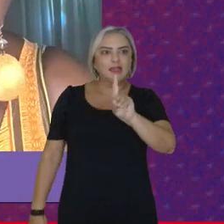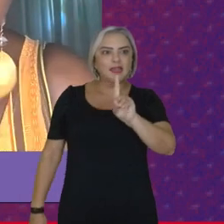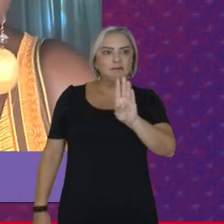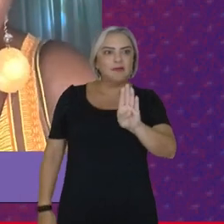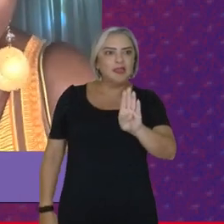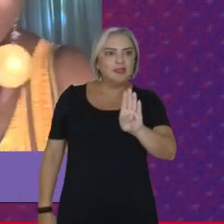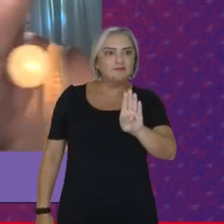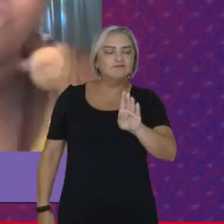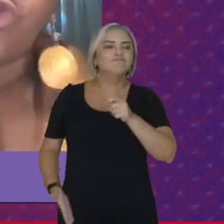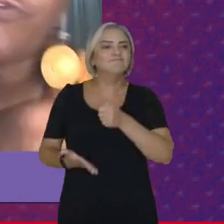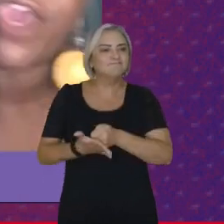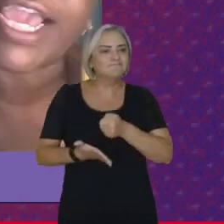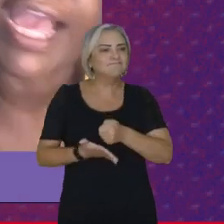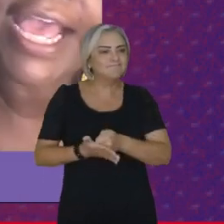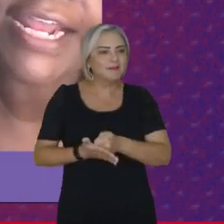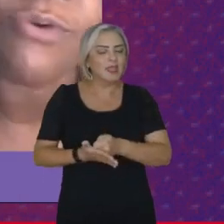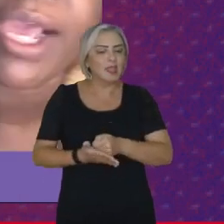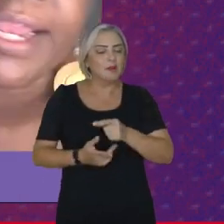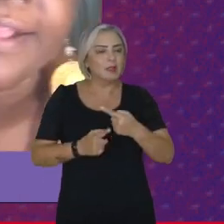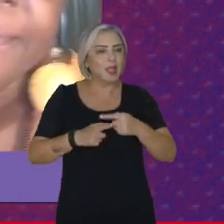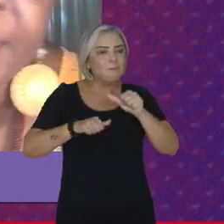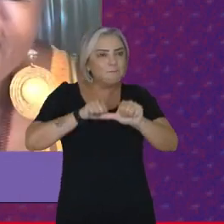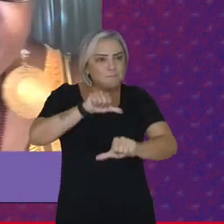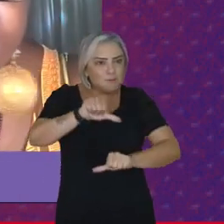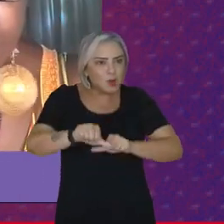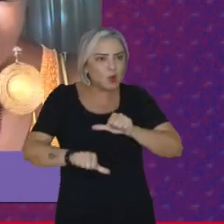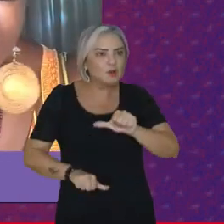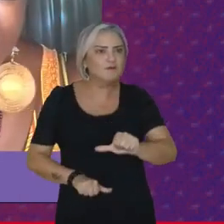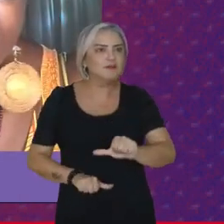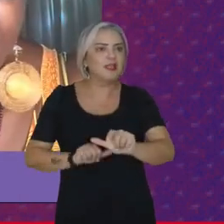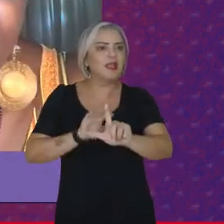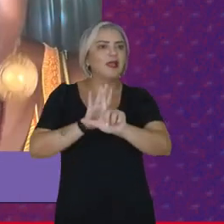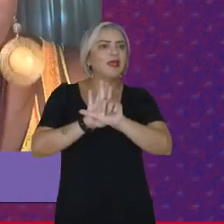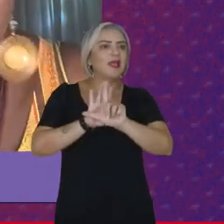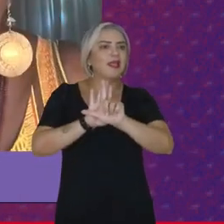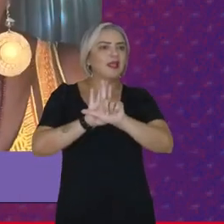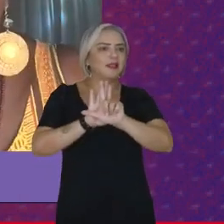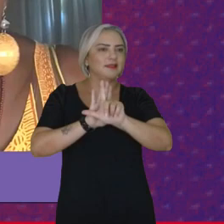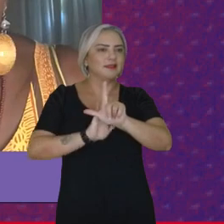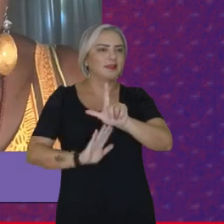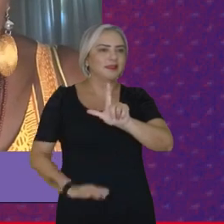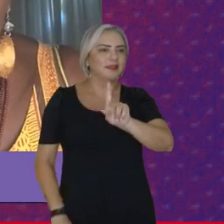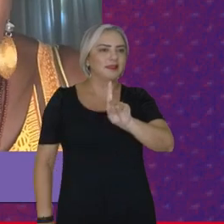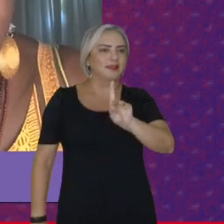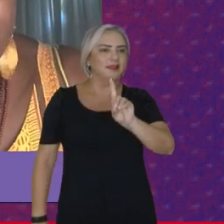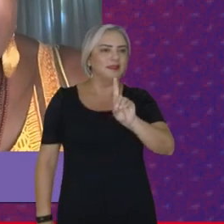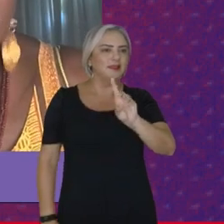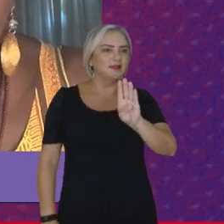cumprida, porque elas modificaram a LDB. Então, são